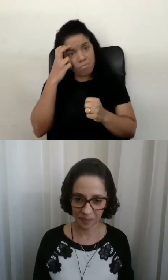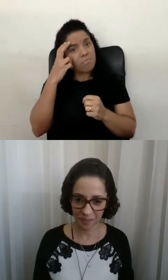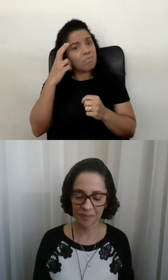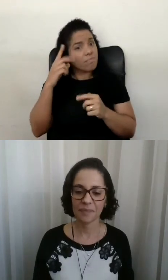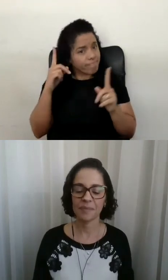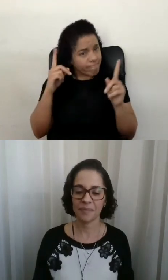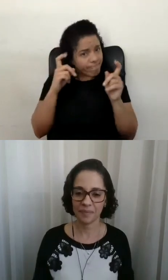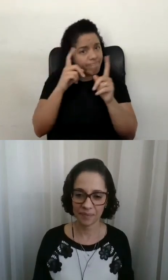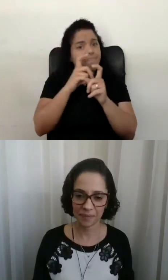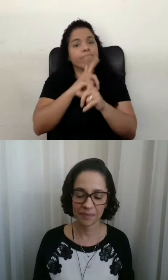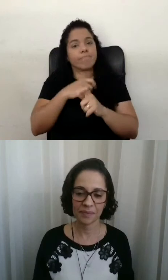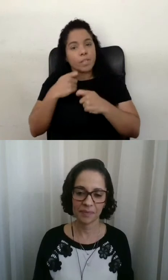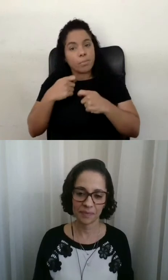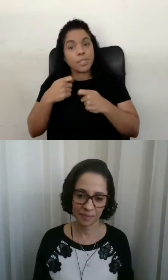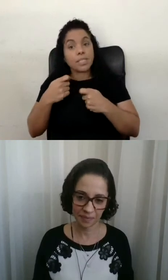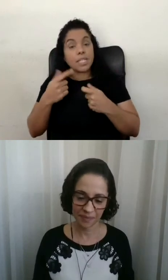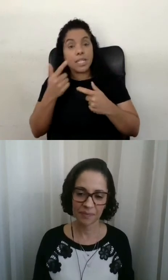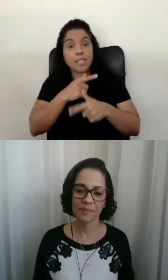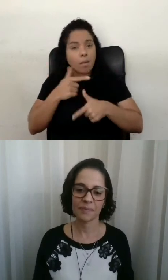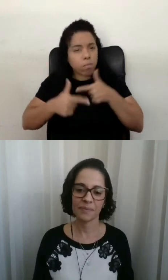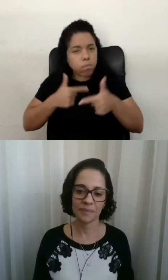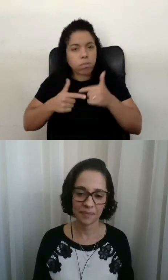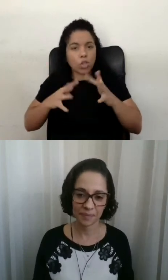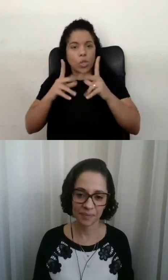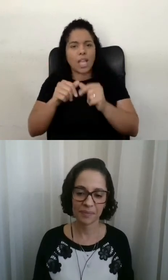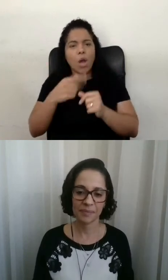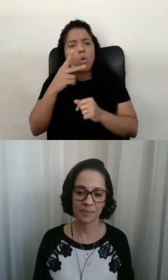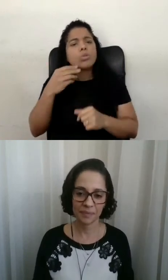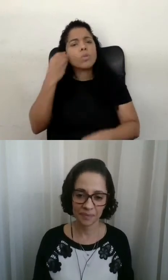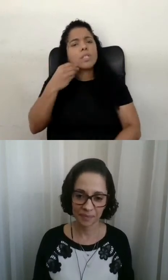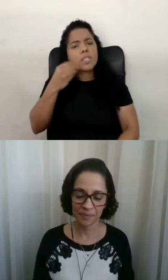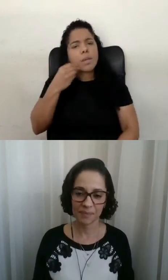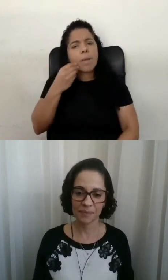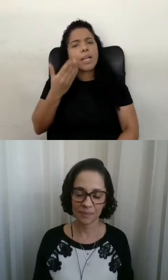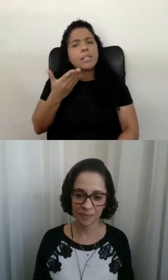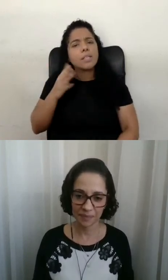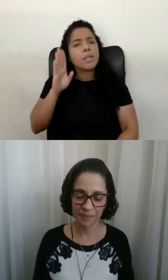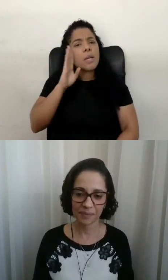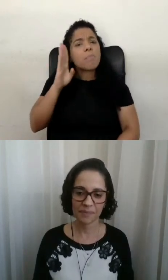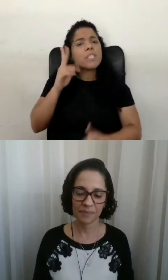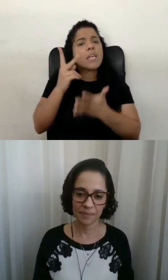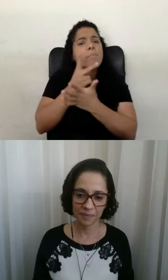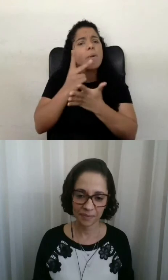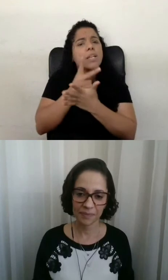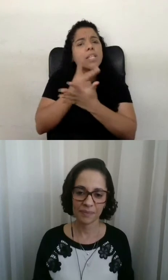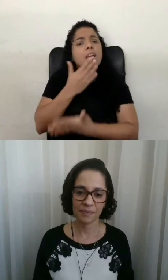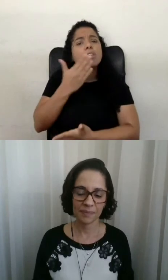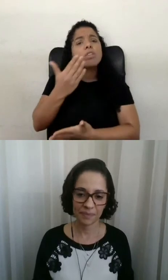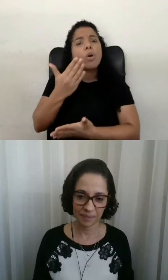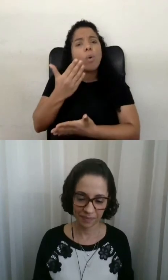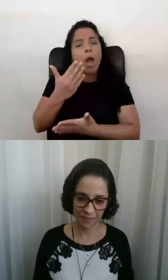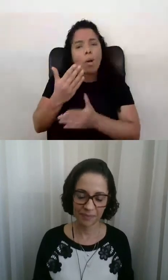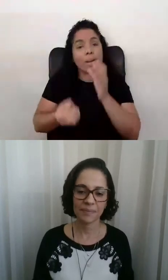complexo e demanda entrega total. Com a sua experiência, quais são os principais erros no caminho de se criar uma cultura